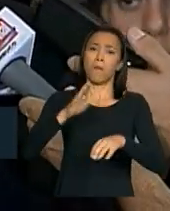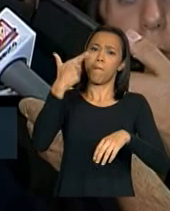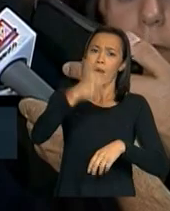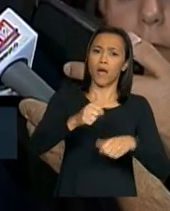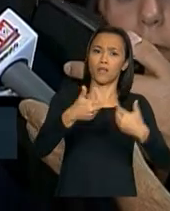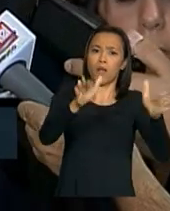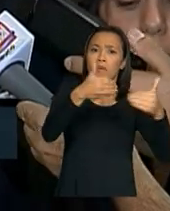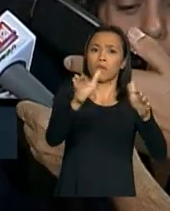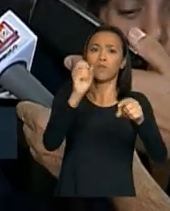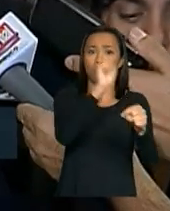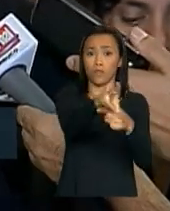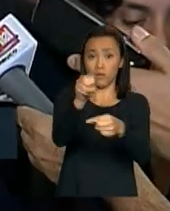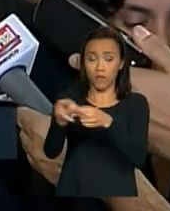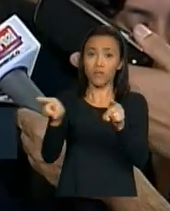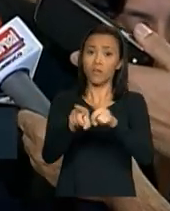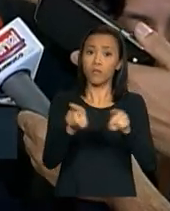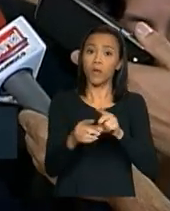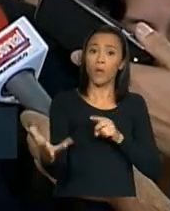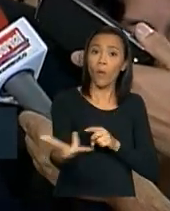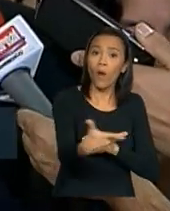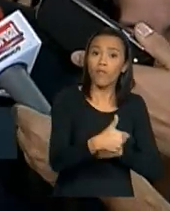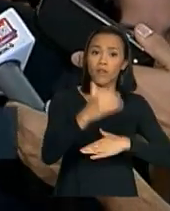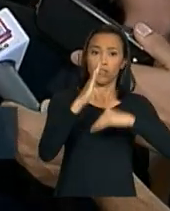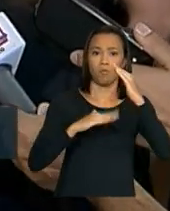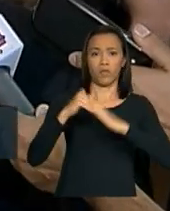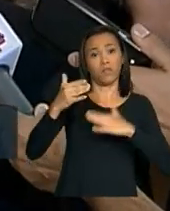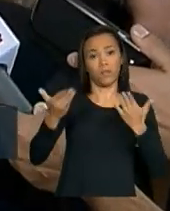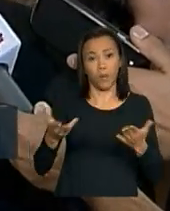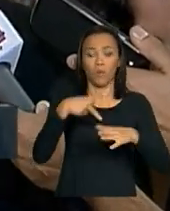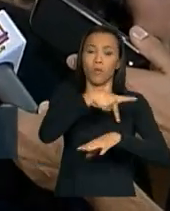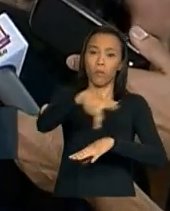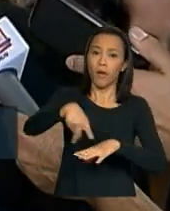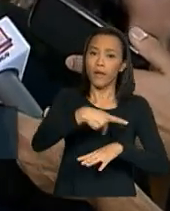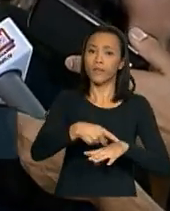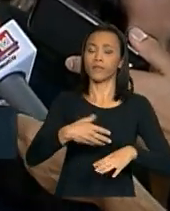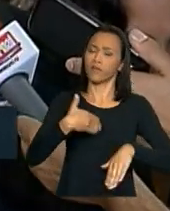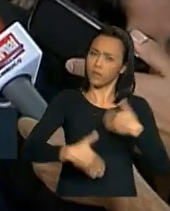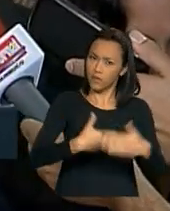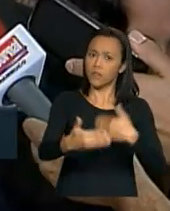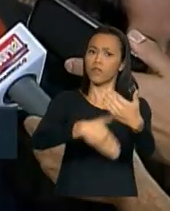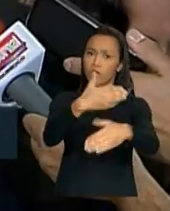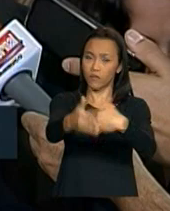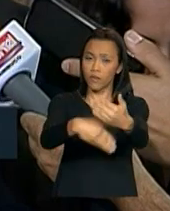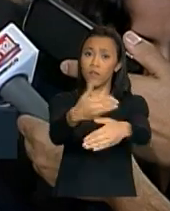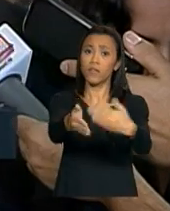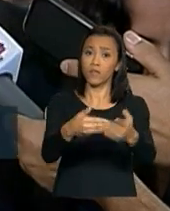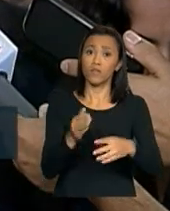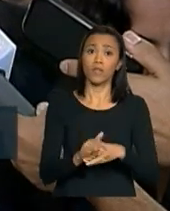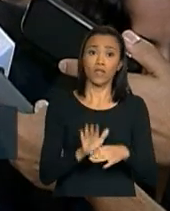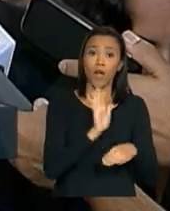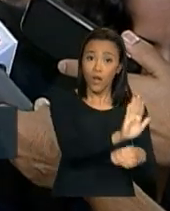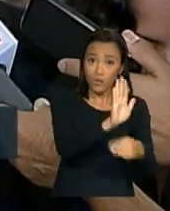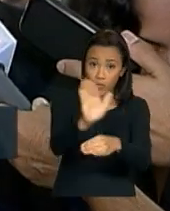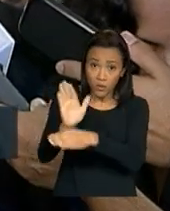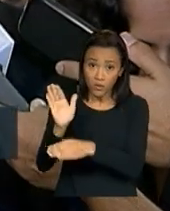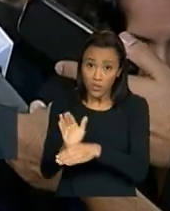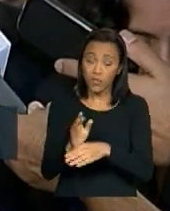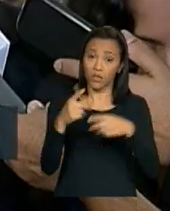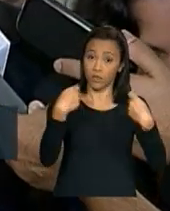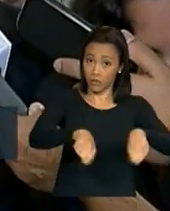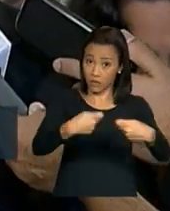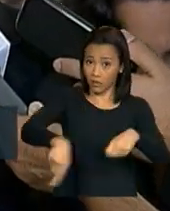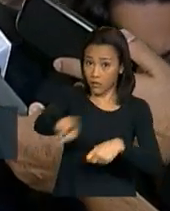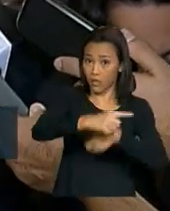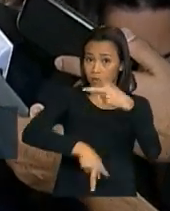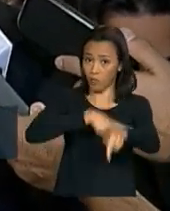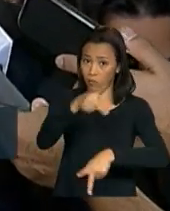que, apesar de tudo, o país está crescendo, está atendendo às demandas populares, está resgatando